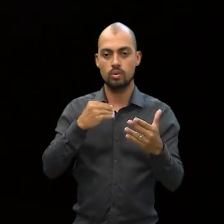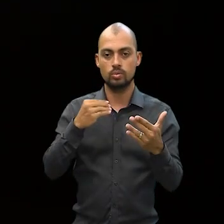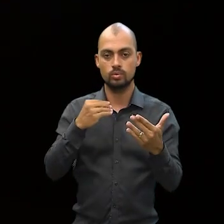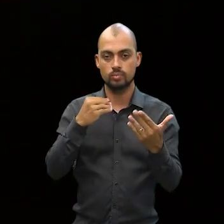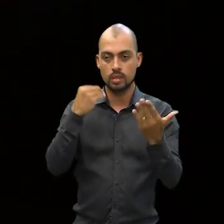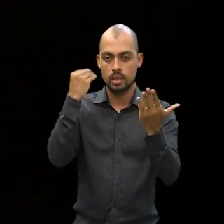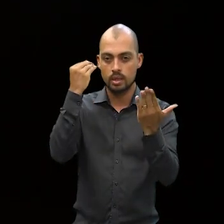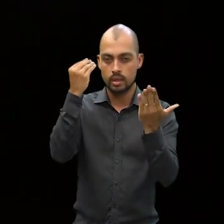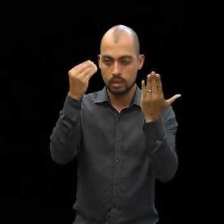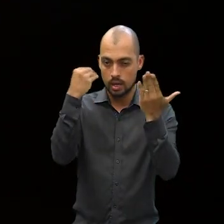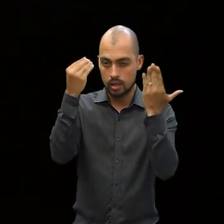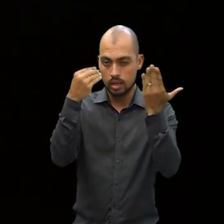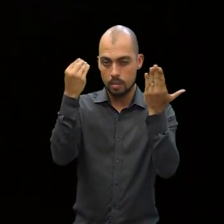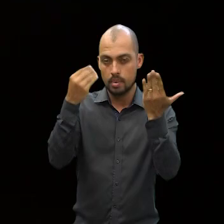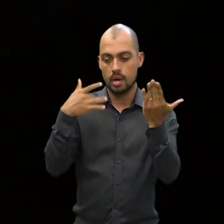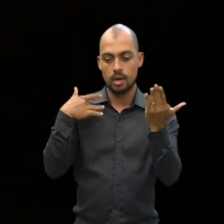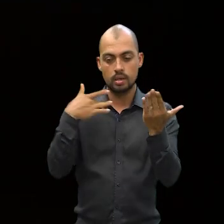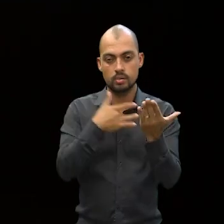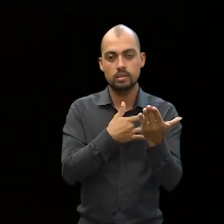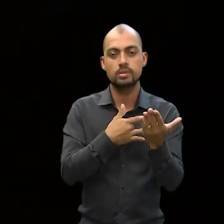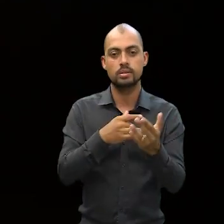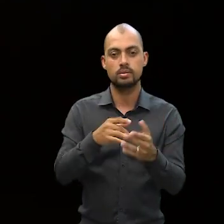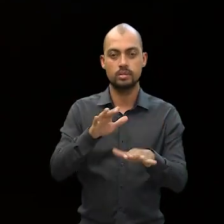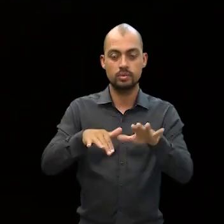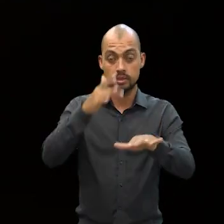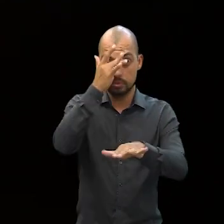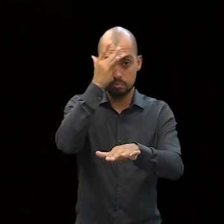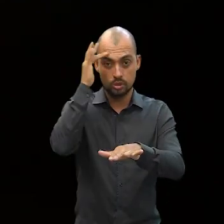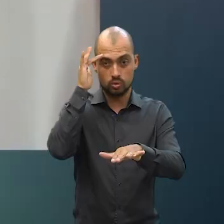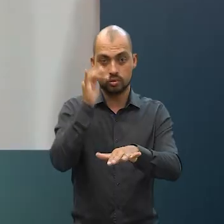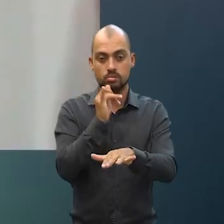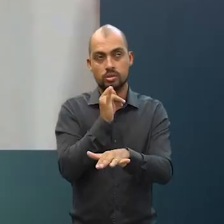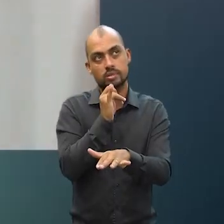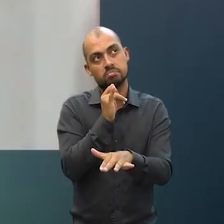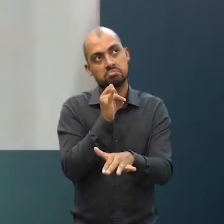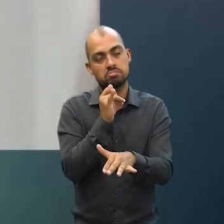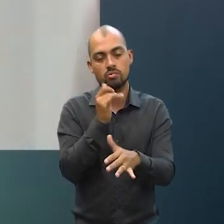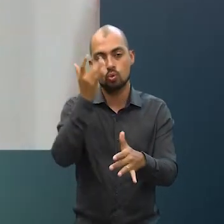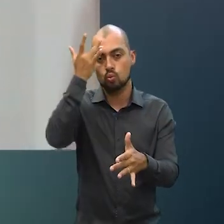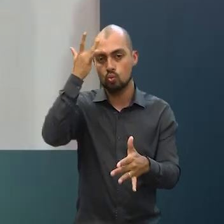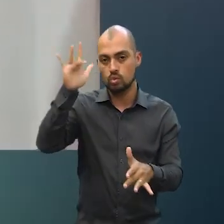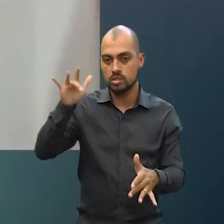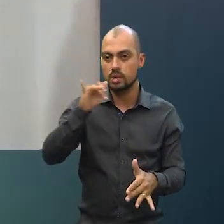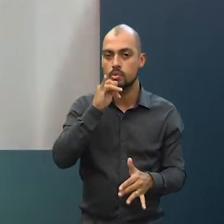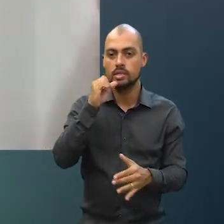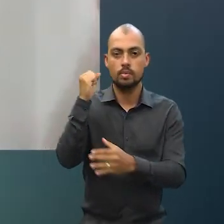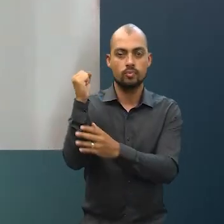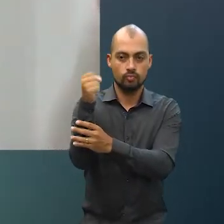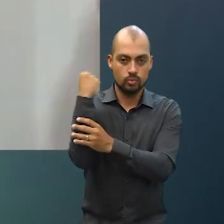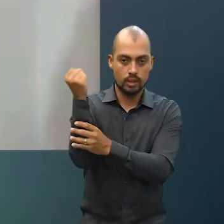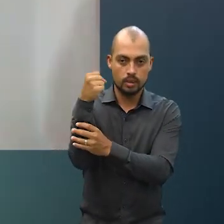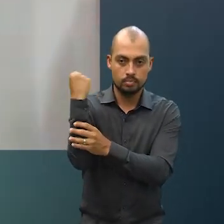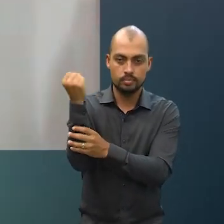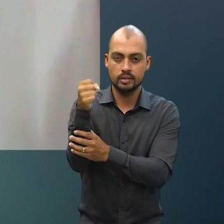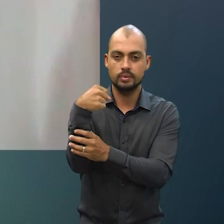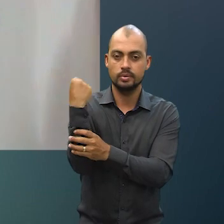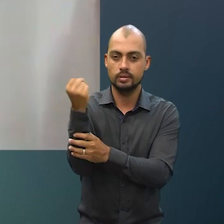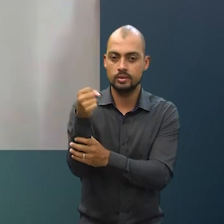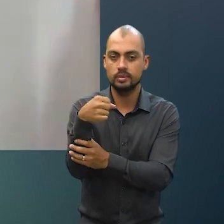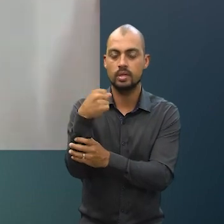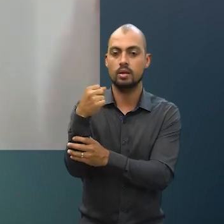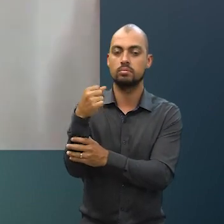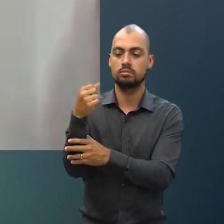a questão de saúde, assim mesmo, né? As pessoas que às vezes estavam vindo, sei lá, fazendo uma fisioterapia, se recuperando de alguma